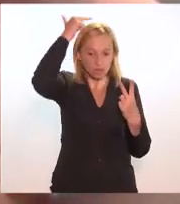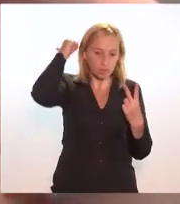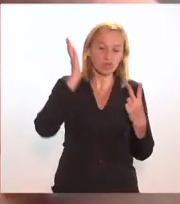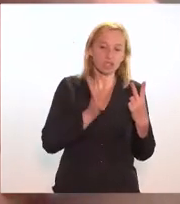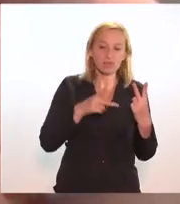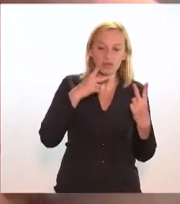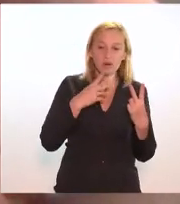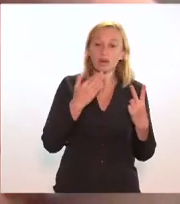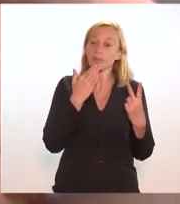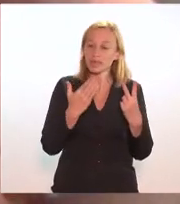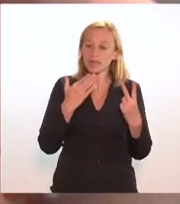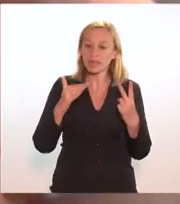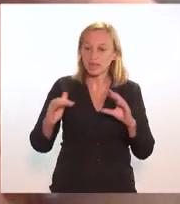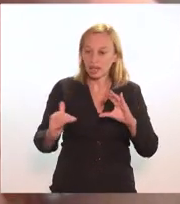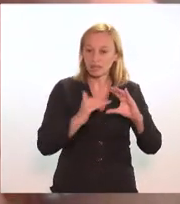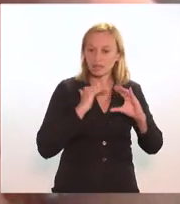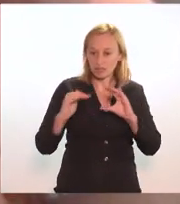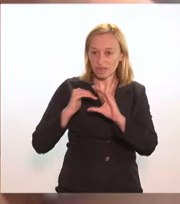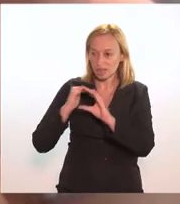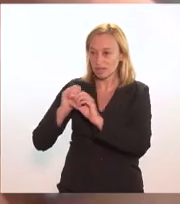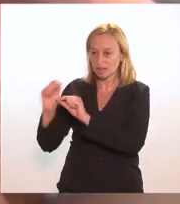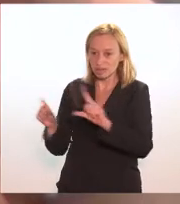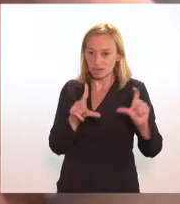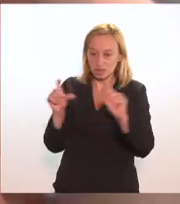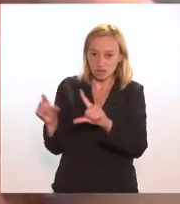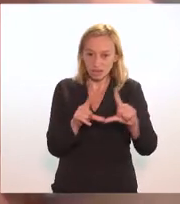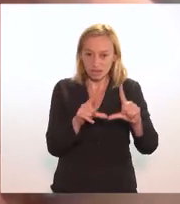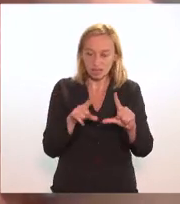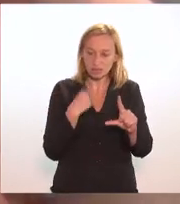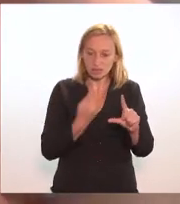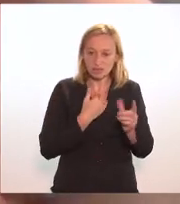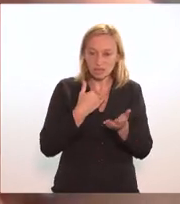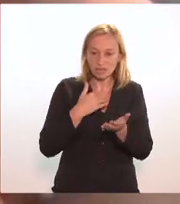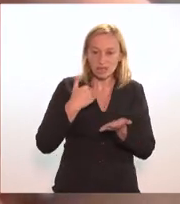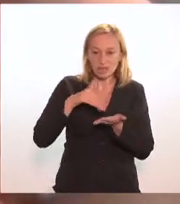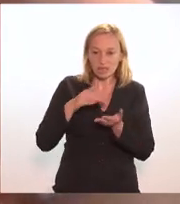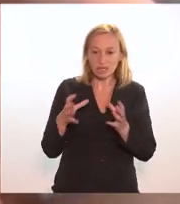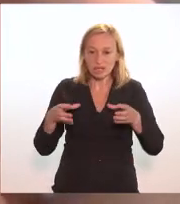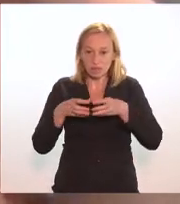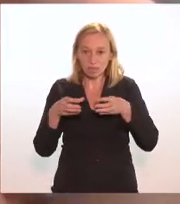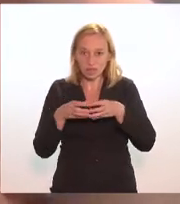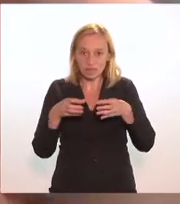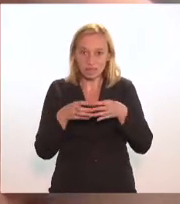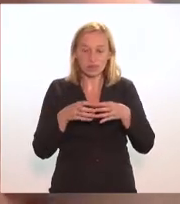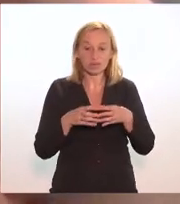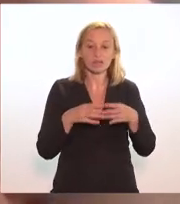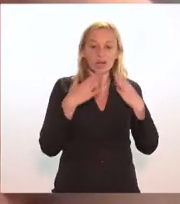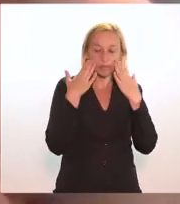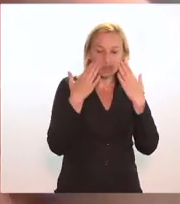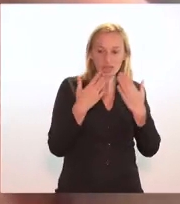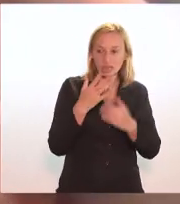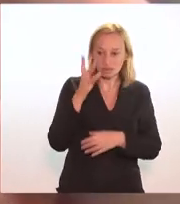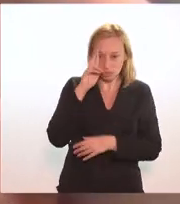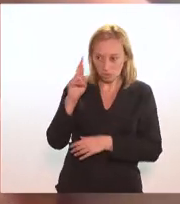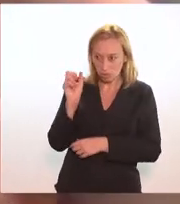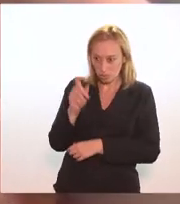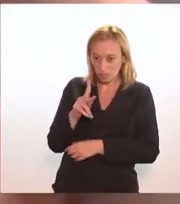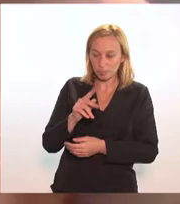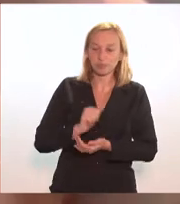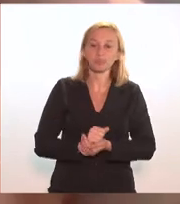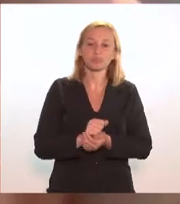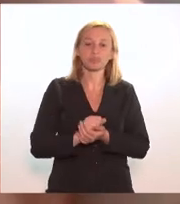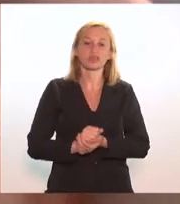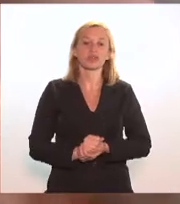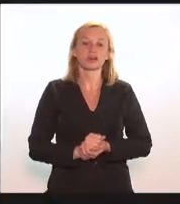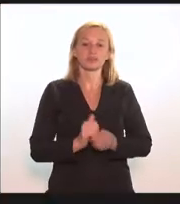ao senhor que envie para a nossa secretaria da nossa comissão essa apresentação do senhor. O